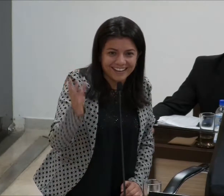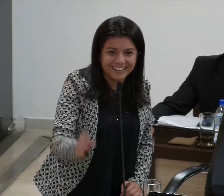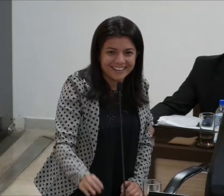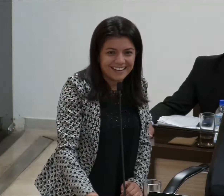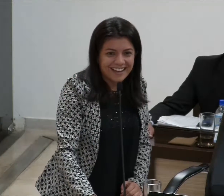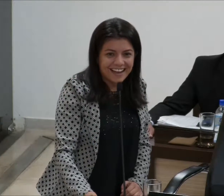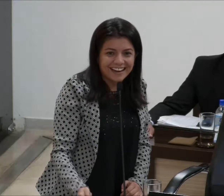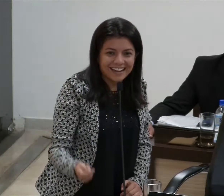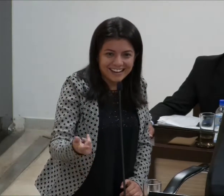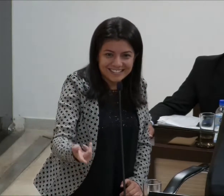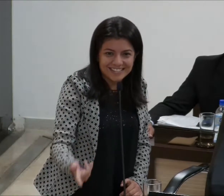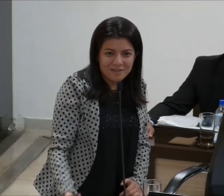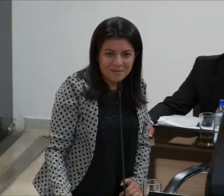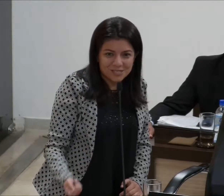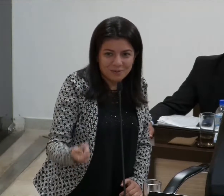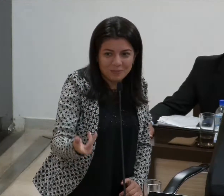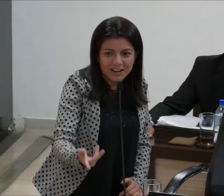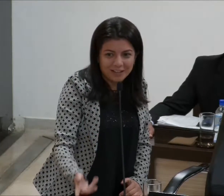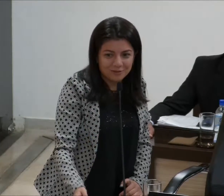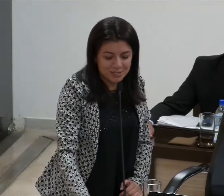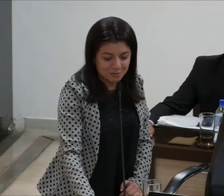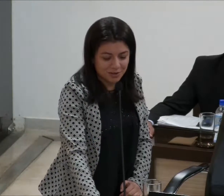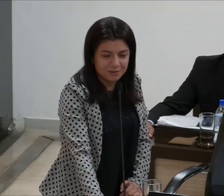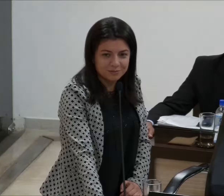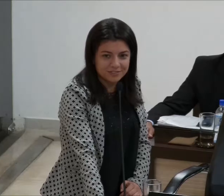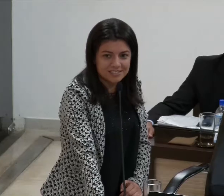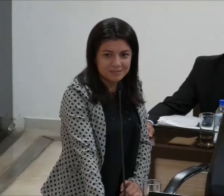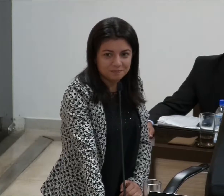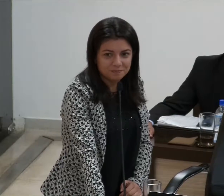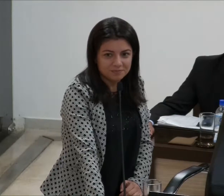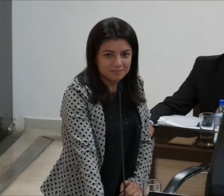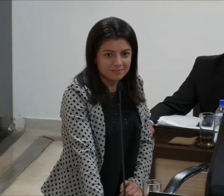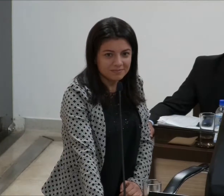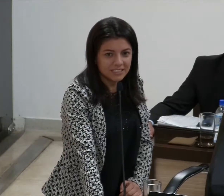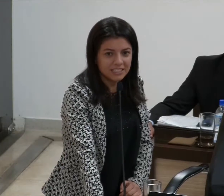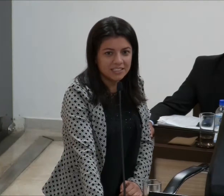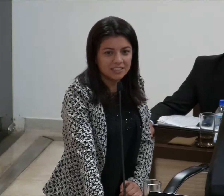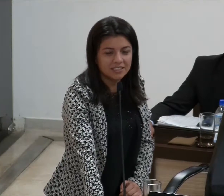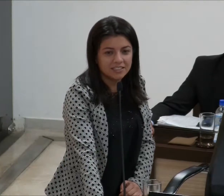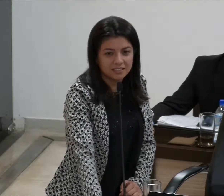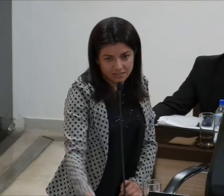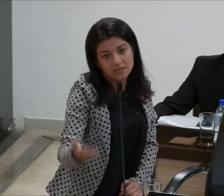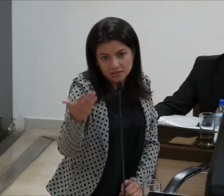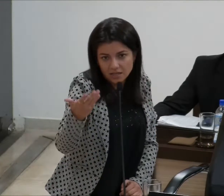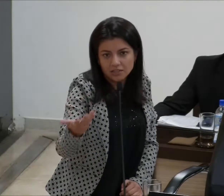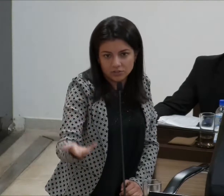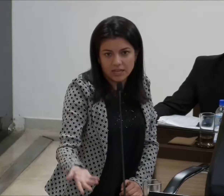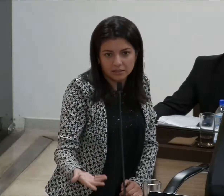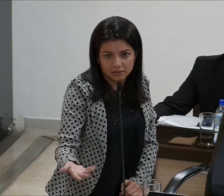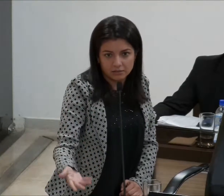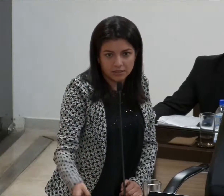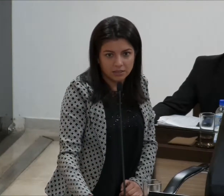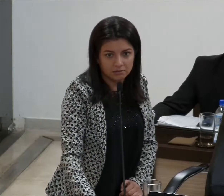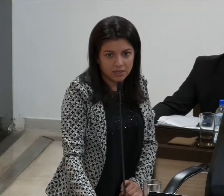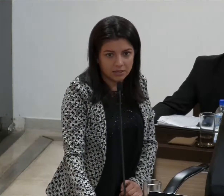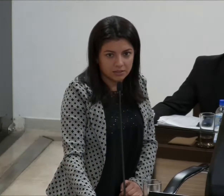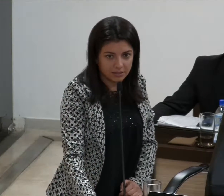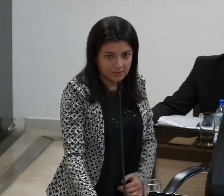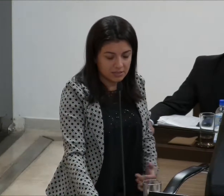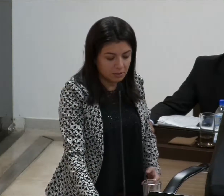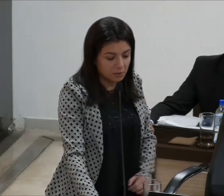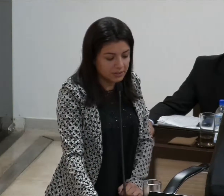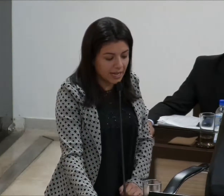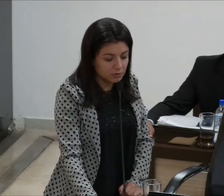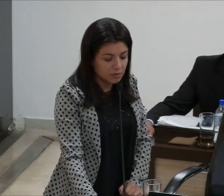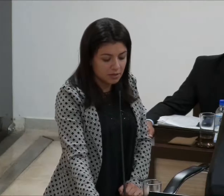porque era aquele que estava mais preparado com as perguntas e entende, né, daquilo que